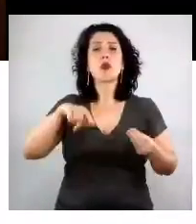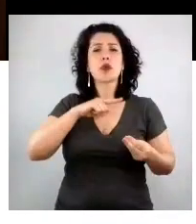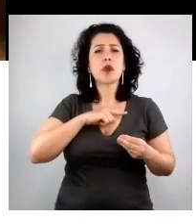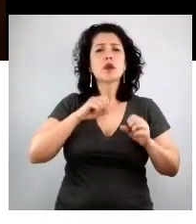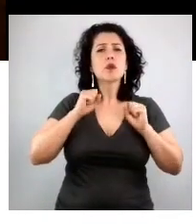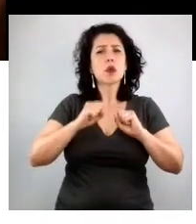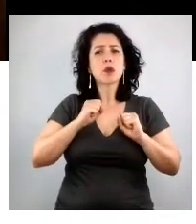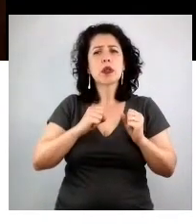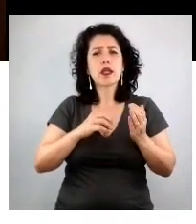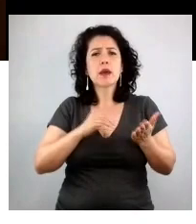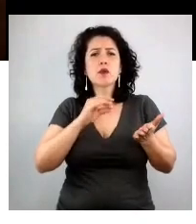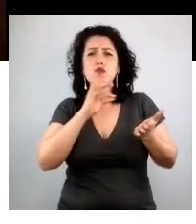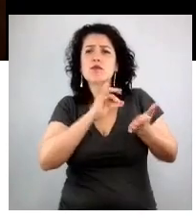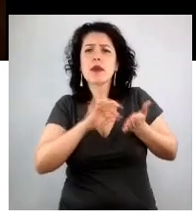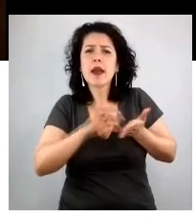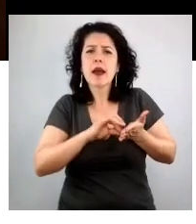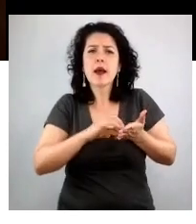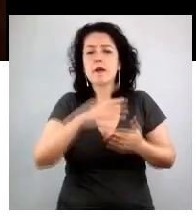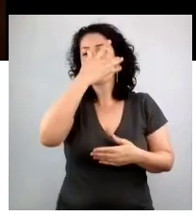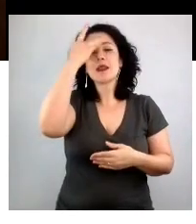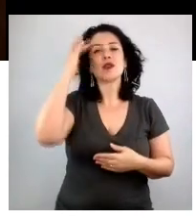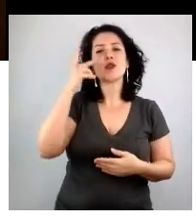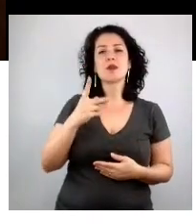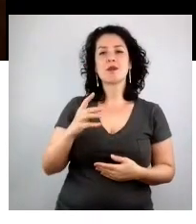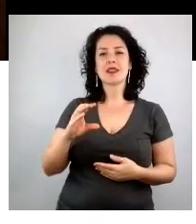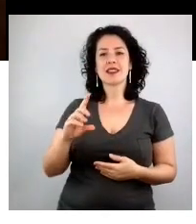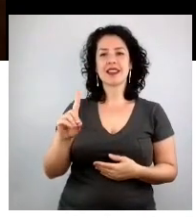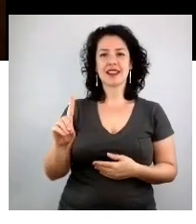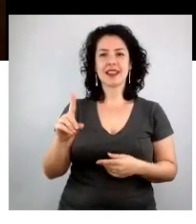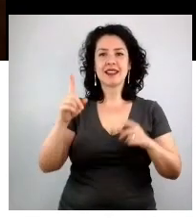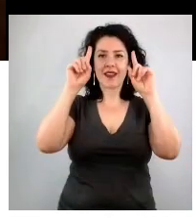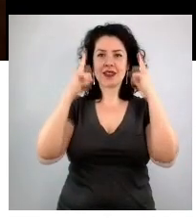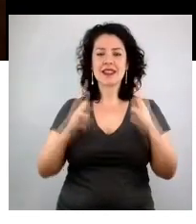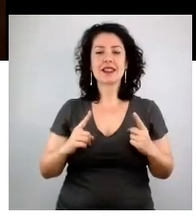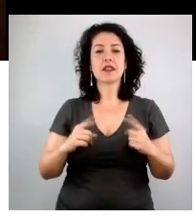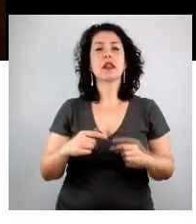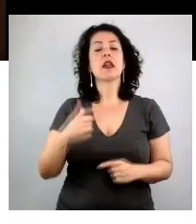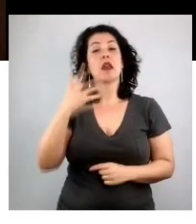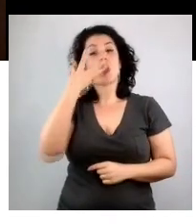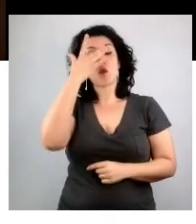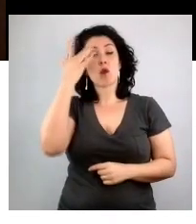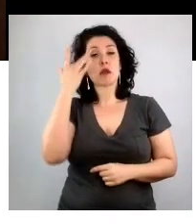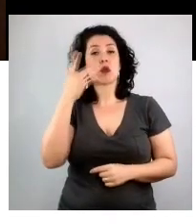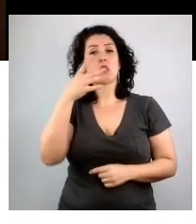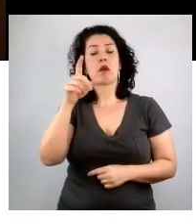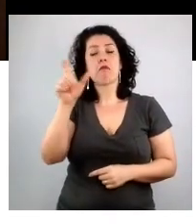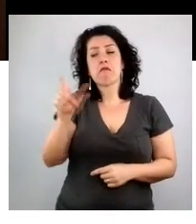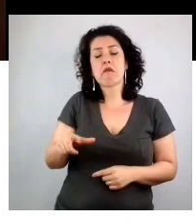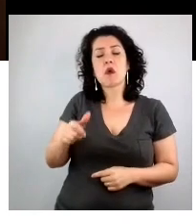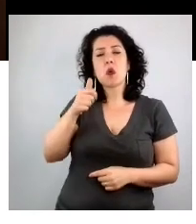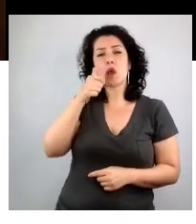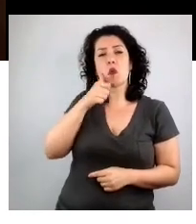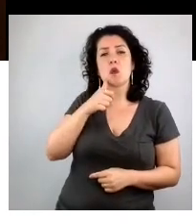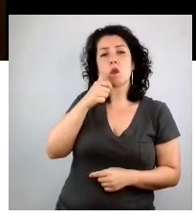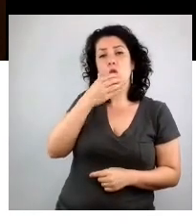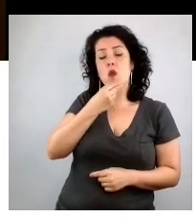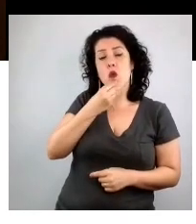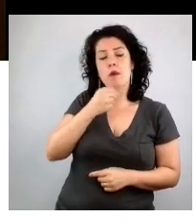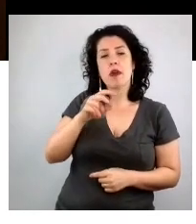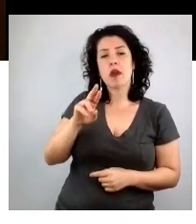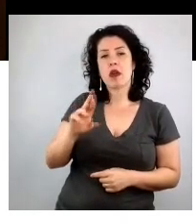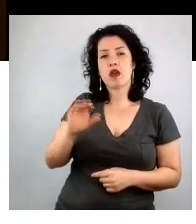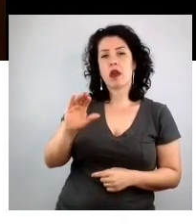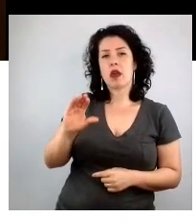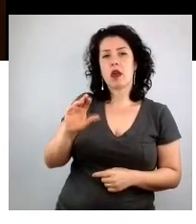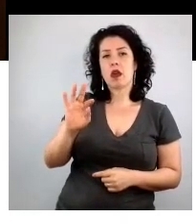projeto, ele tem um trabalho muito importante em fazer com que os espaços sejam mais acessíveis, né?